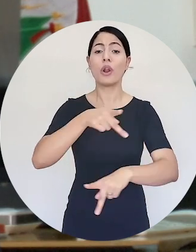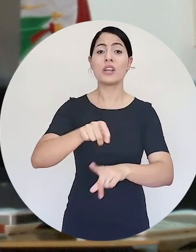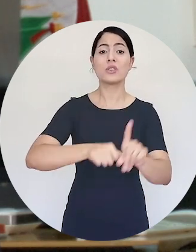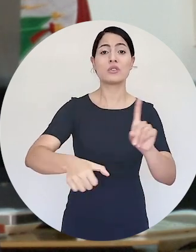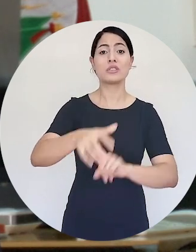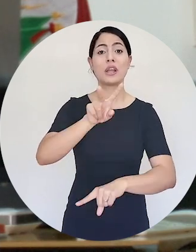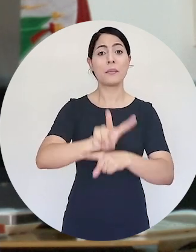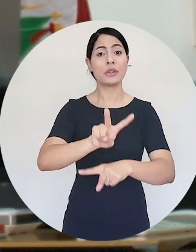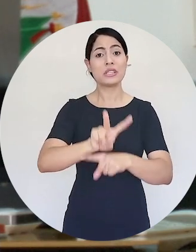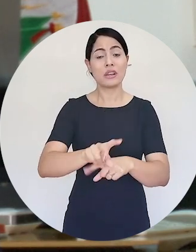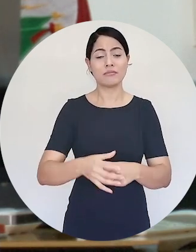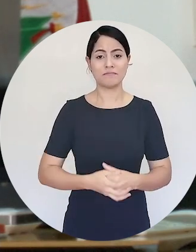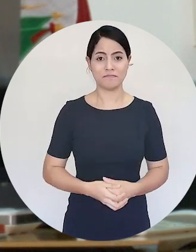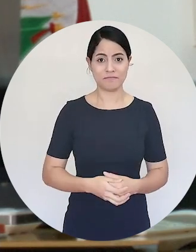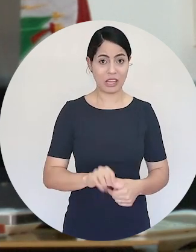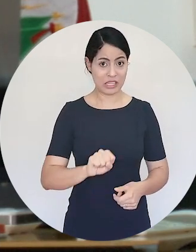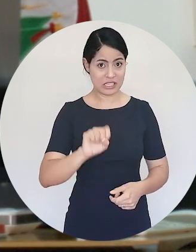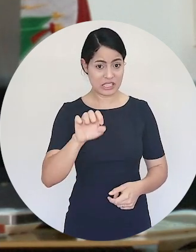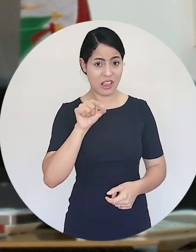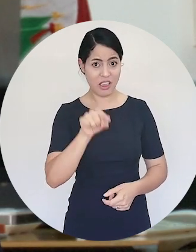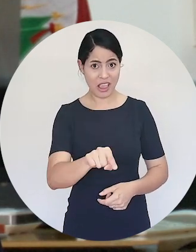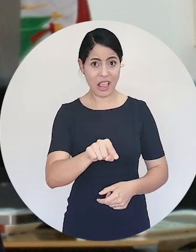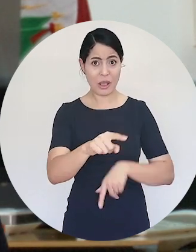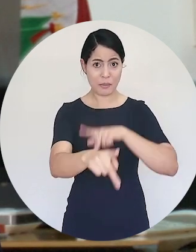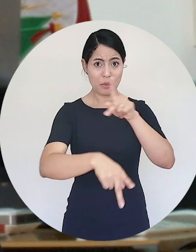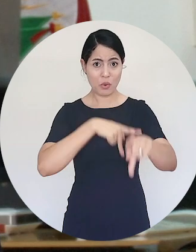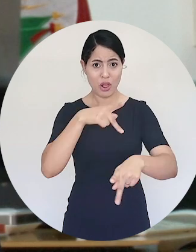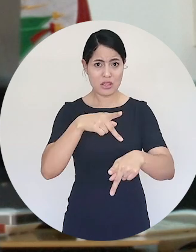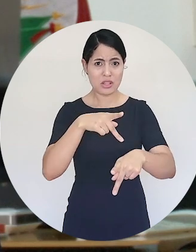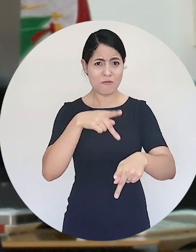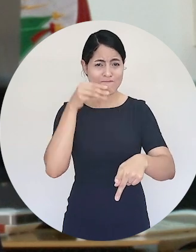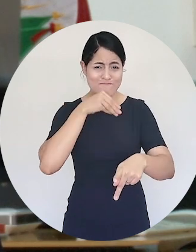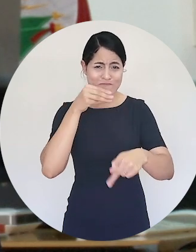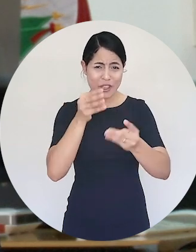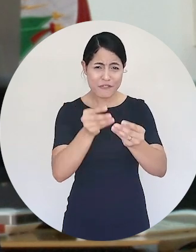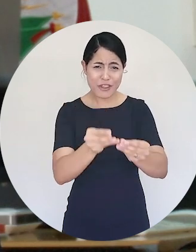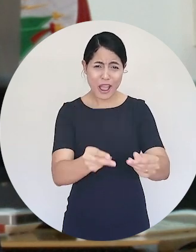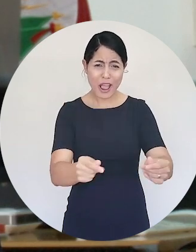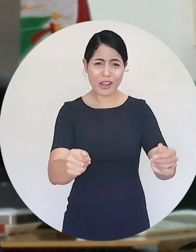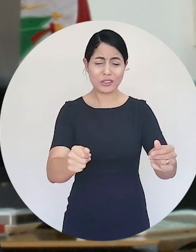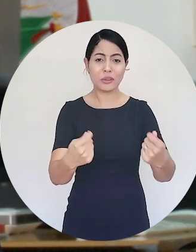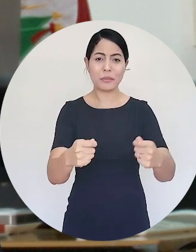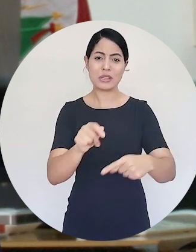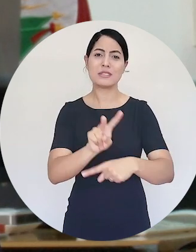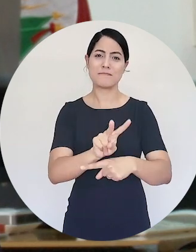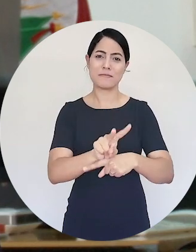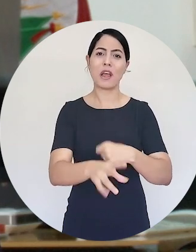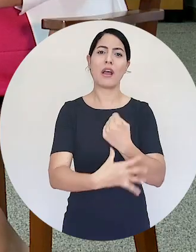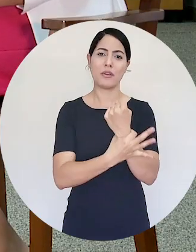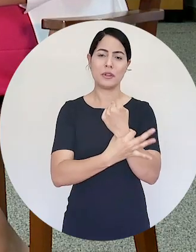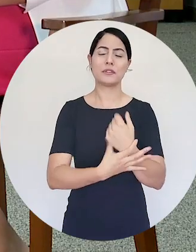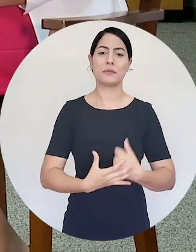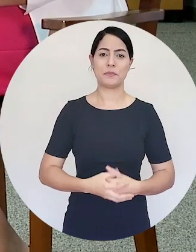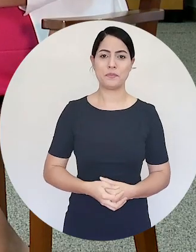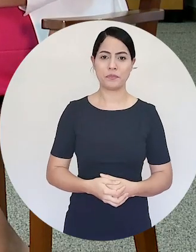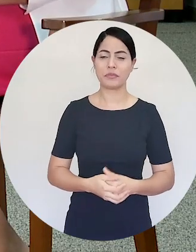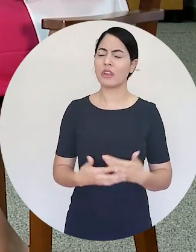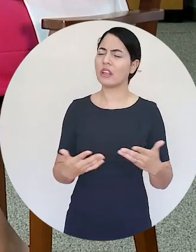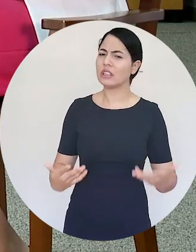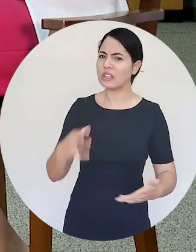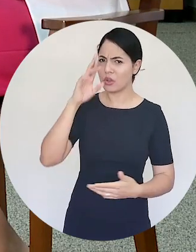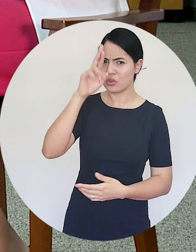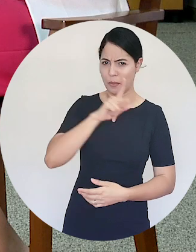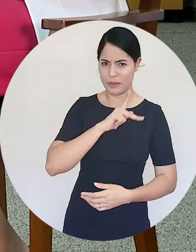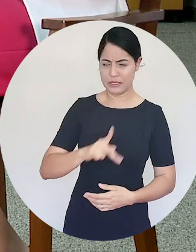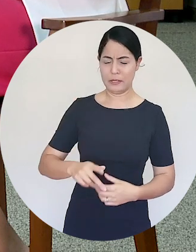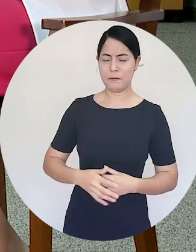do cidadão. Quanto mais frágil for o cidadão, mais ele precisa das prerrogativas da advocacia. E, presidente, eu